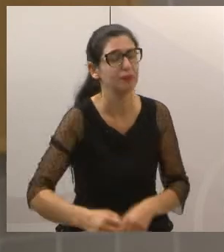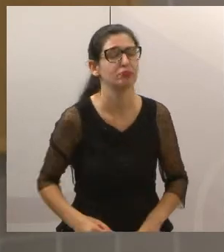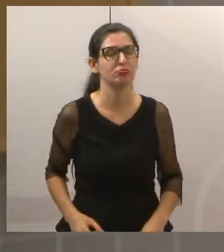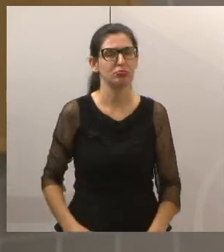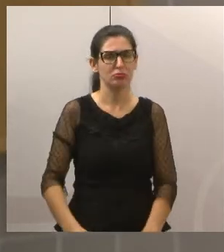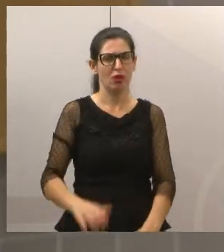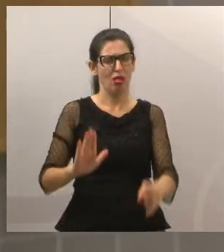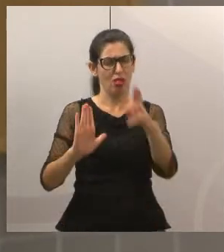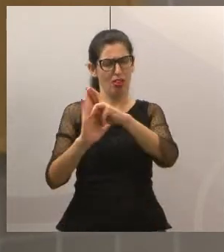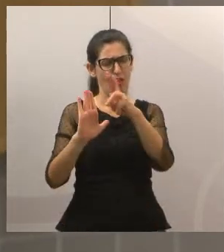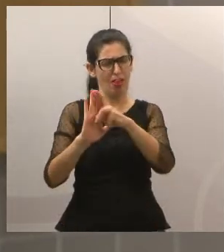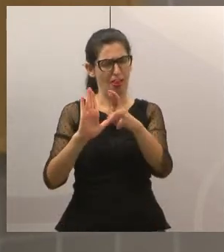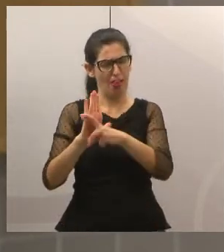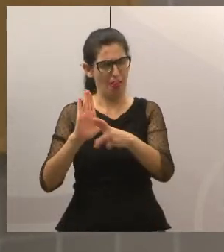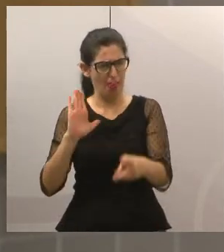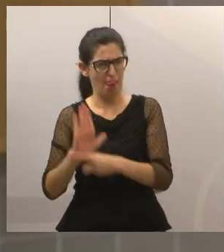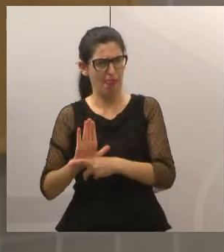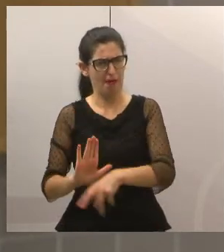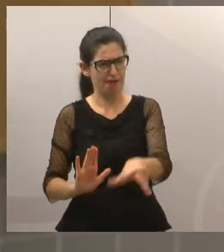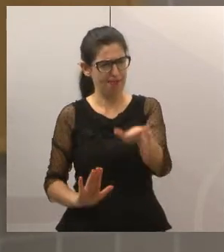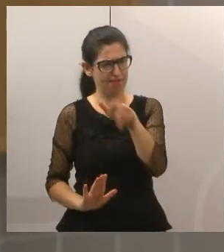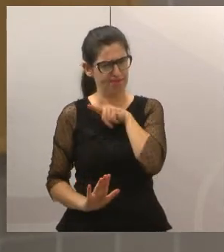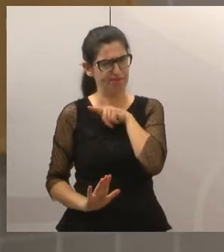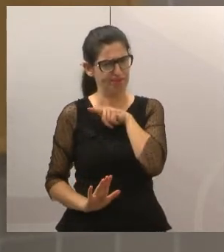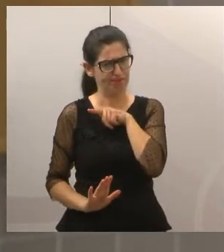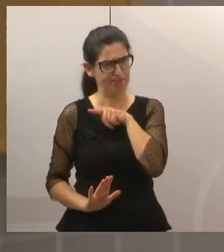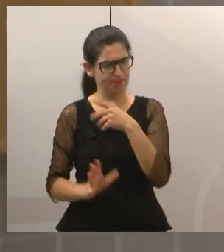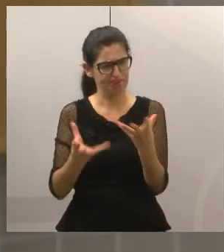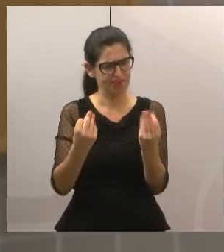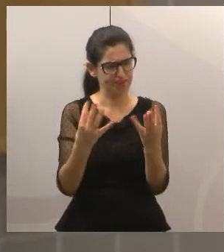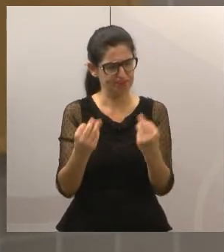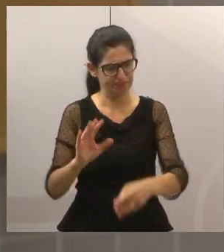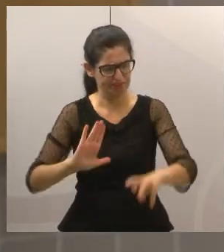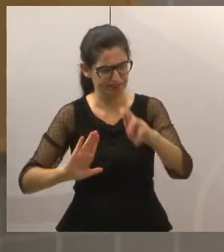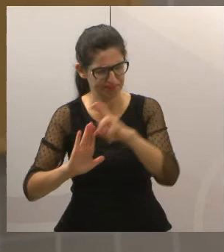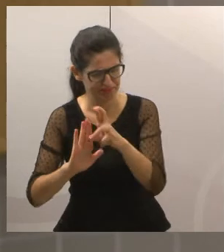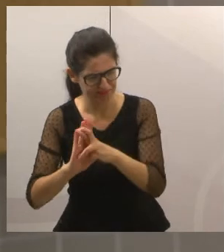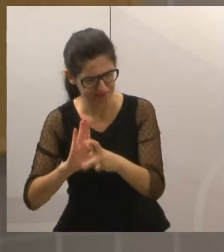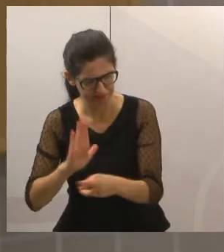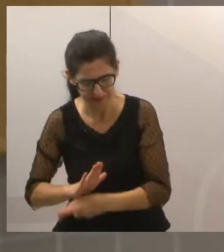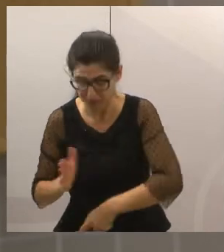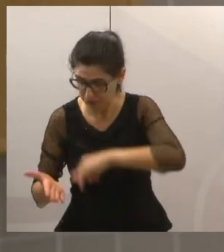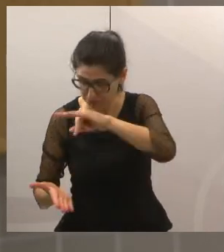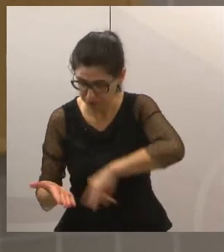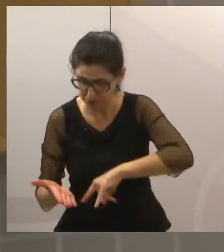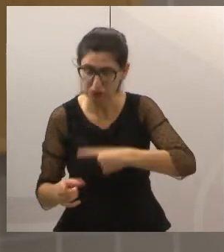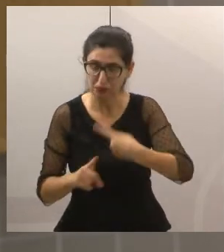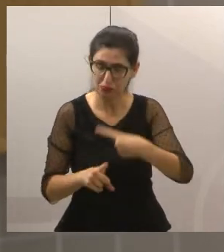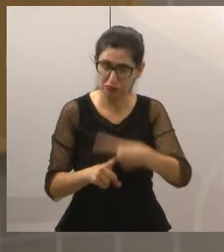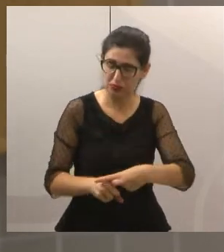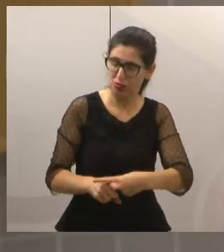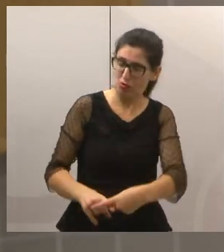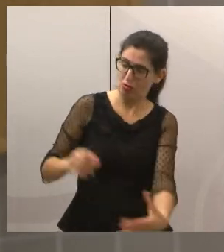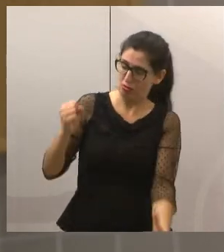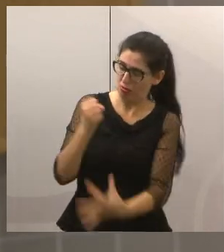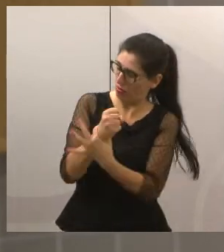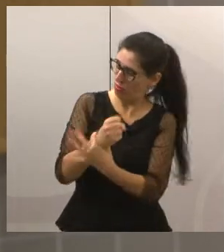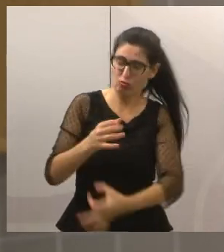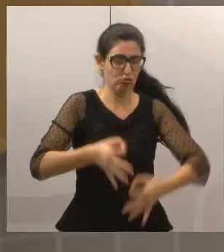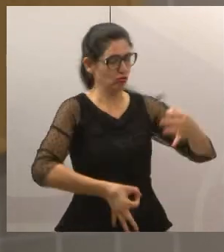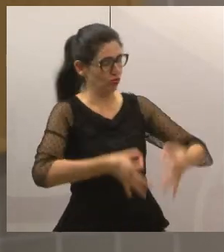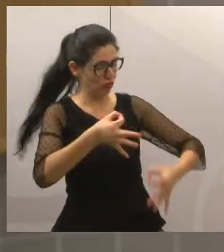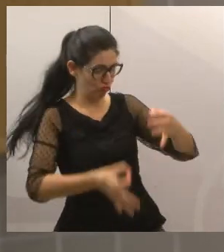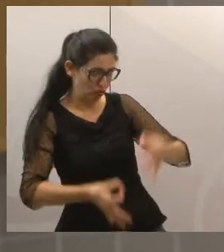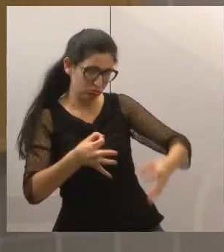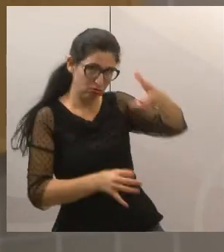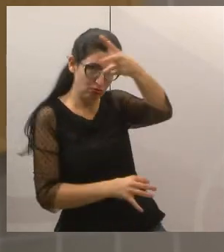no processo de exigir documentações das entidades para ter uma segurança jurídica, tanto da prefeitura, que